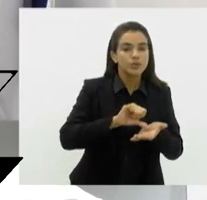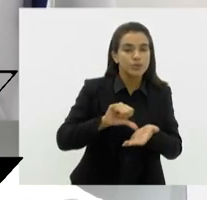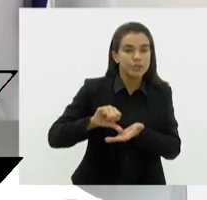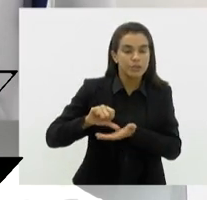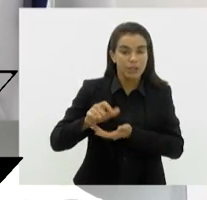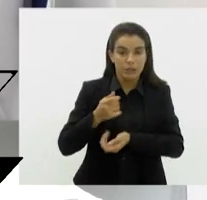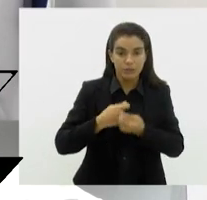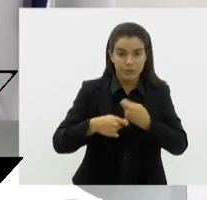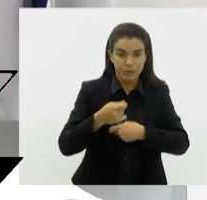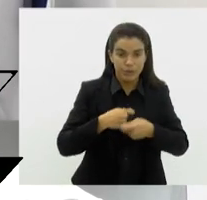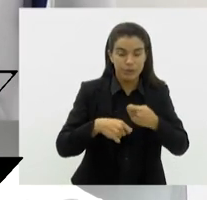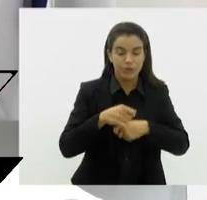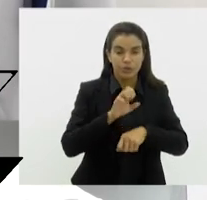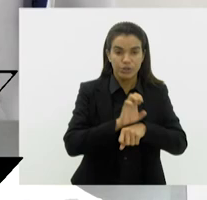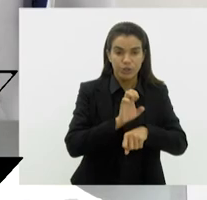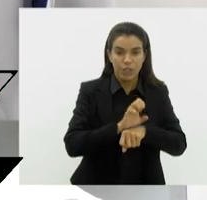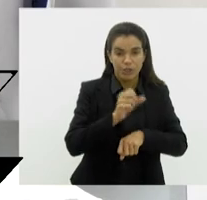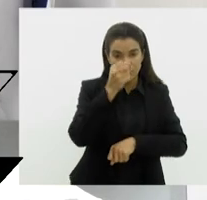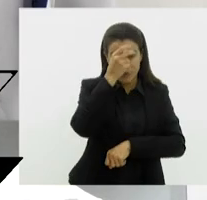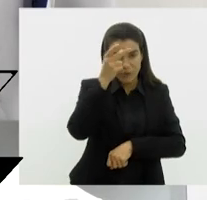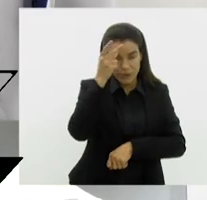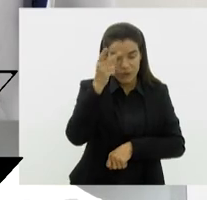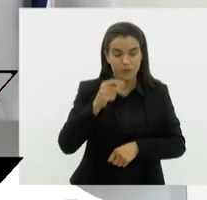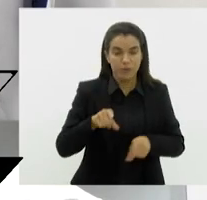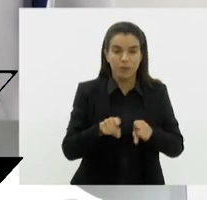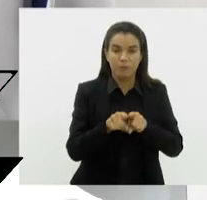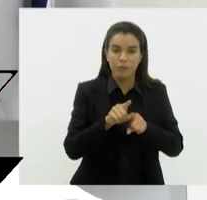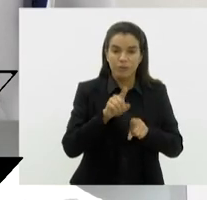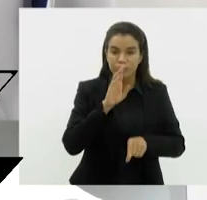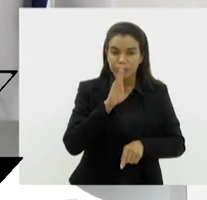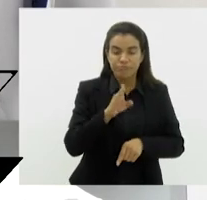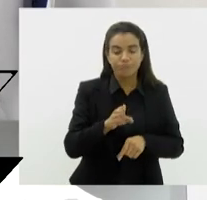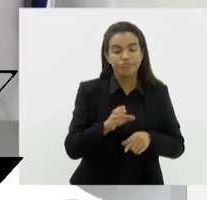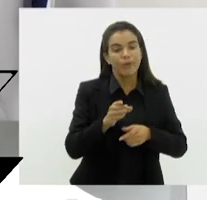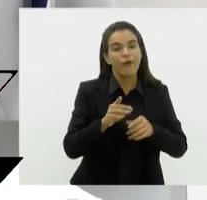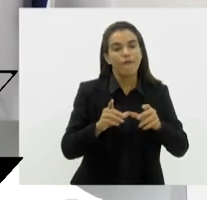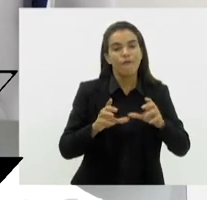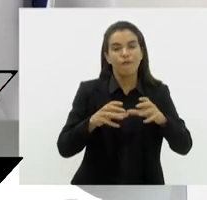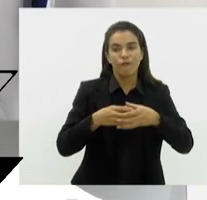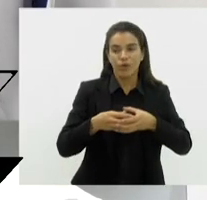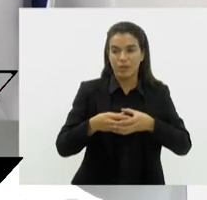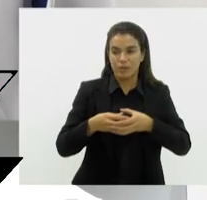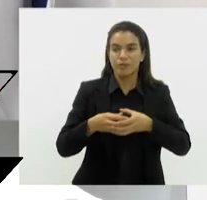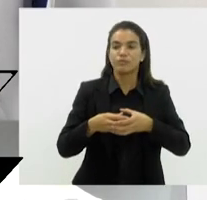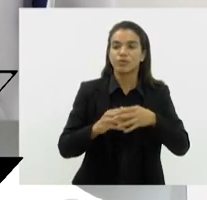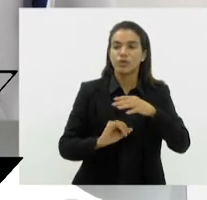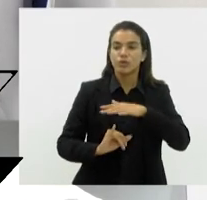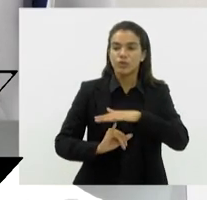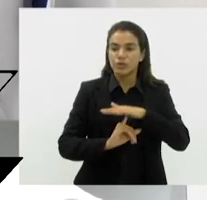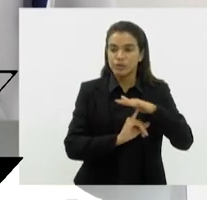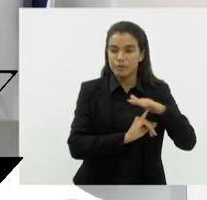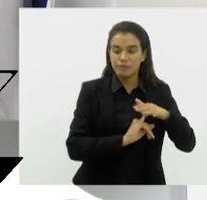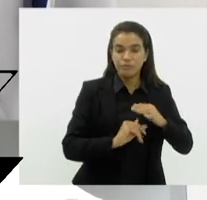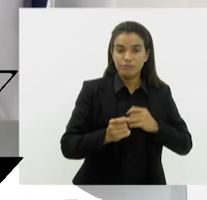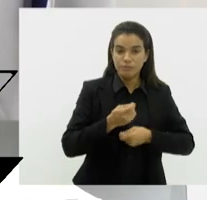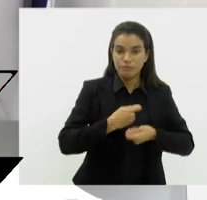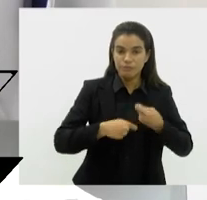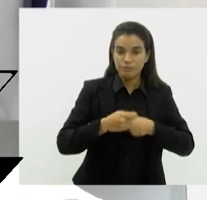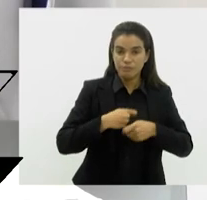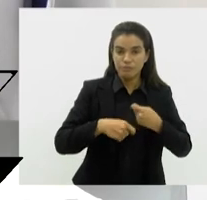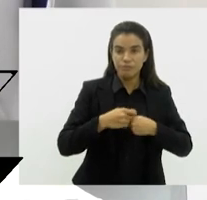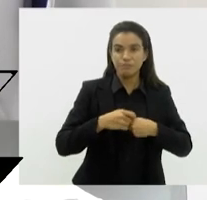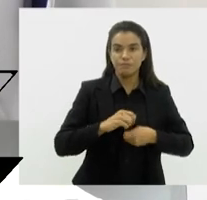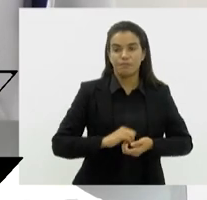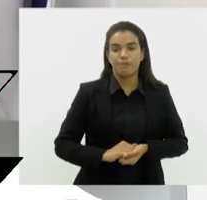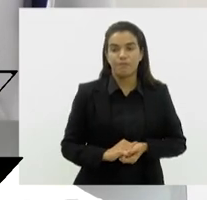dos poderes do Estado, dos municípios, nas entidades da administração direta, incluídas as fundações, sociedades, instituições de economia mista, pelo poder público e nos